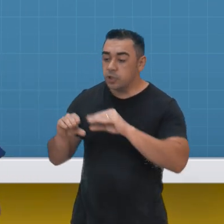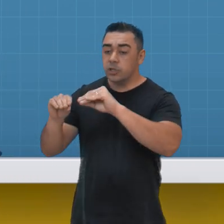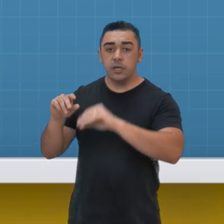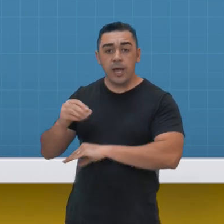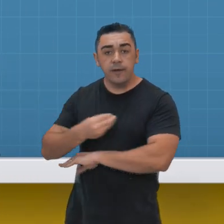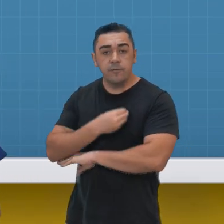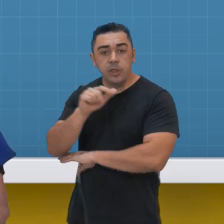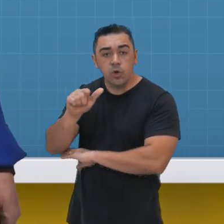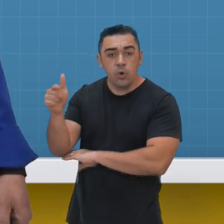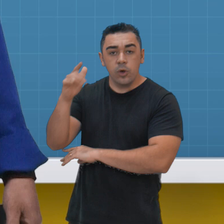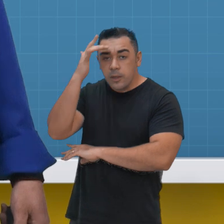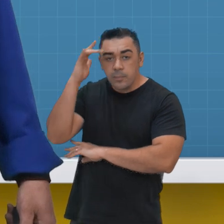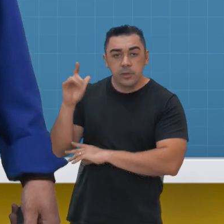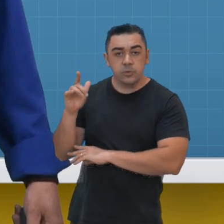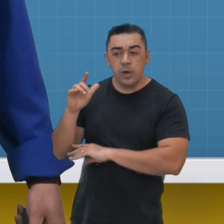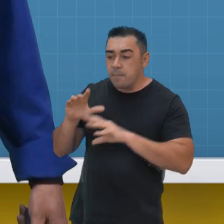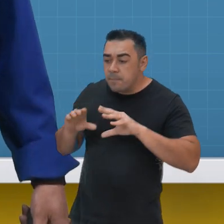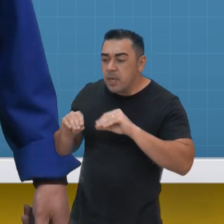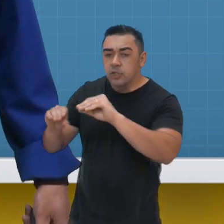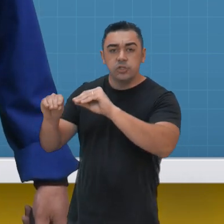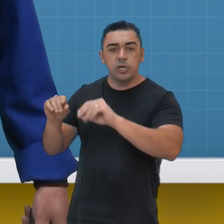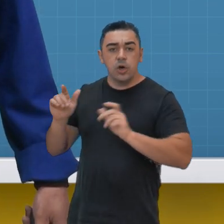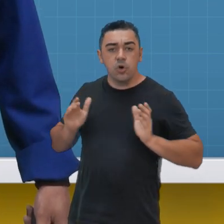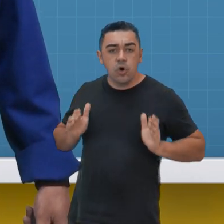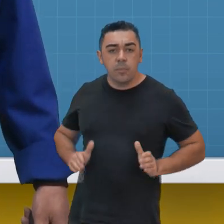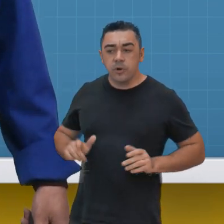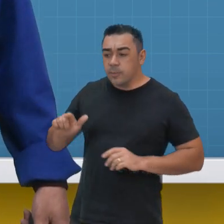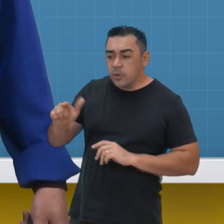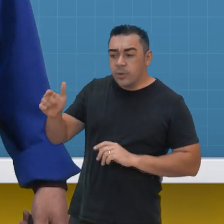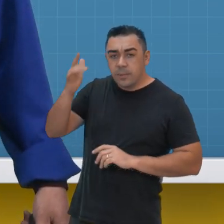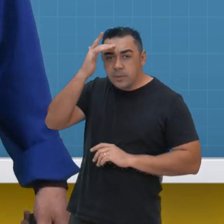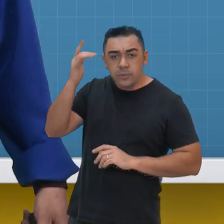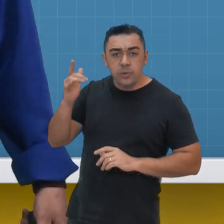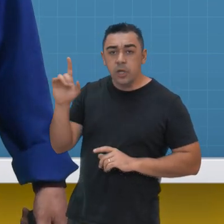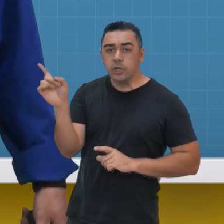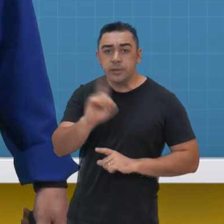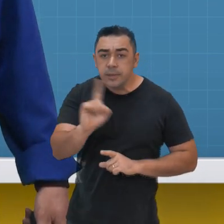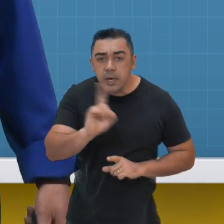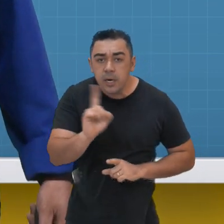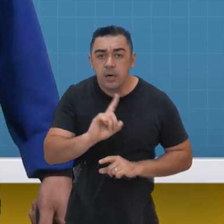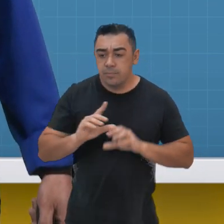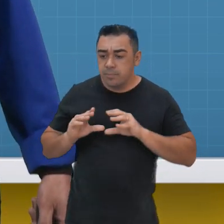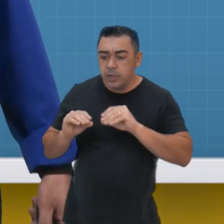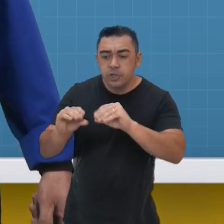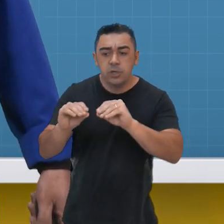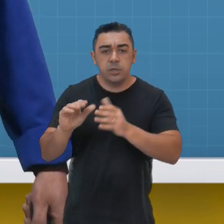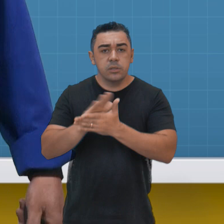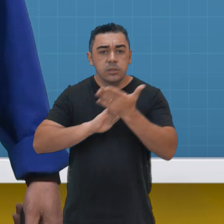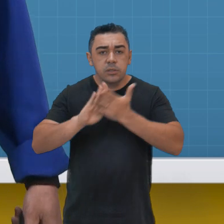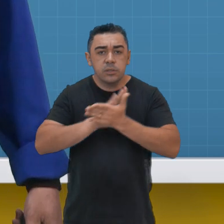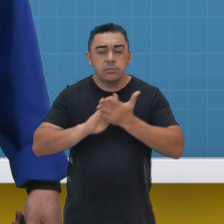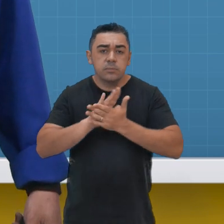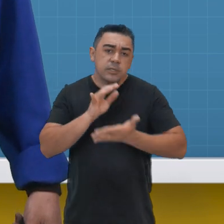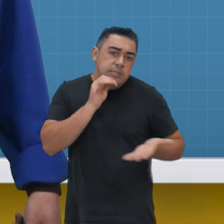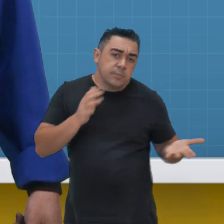vida alheia, não devemos interferir no comportamento alheio, não devemos